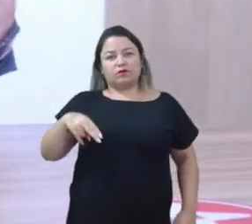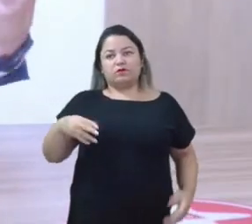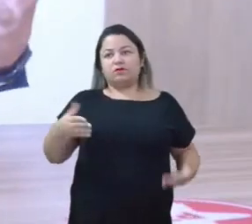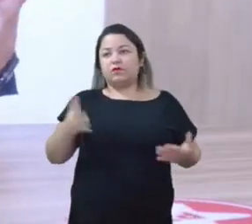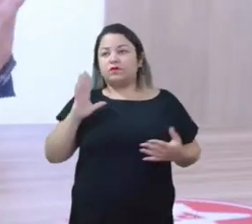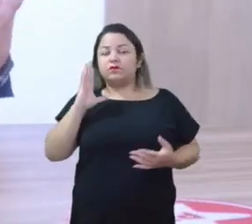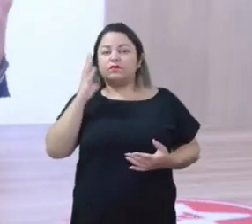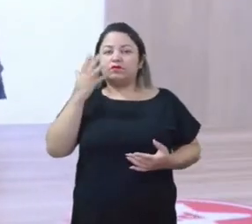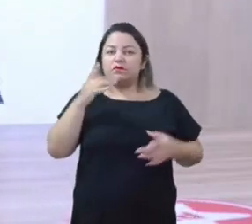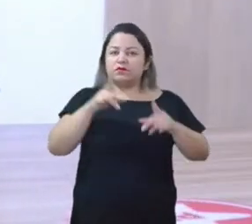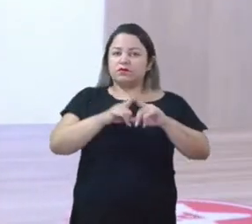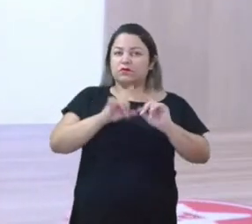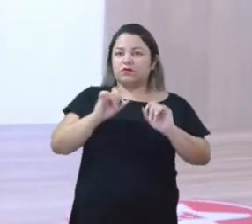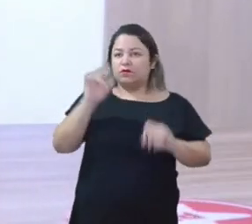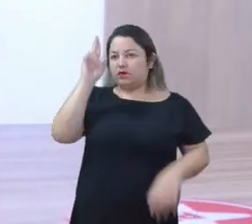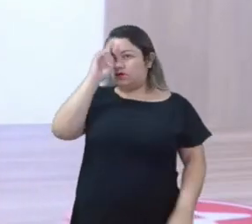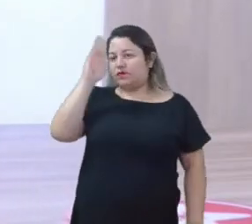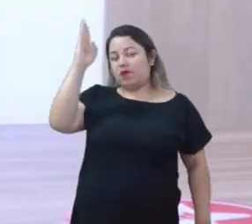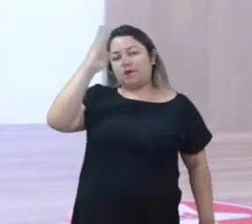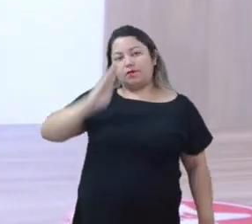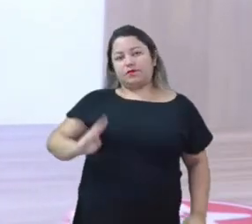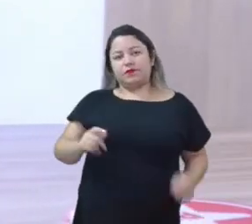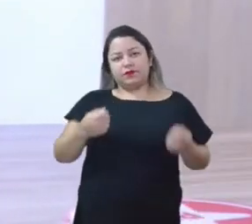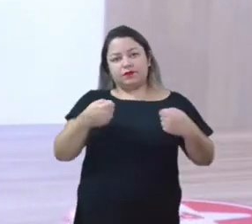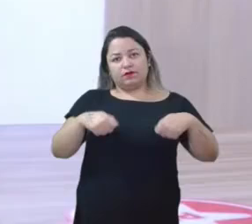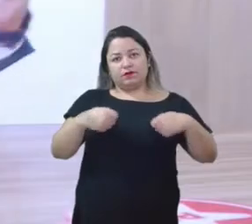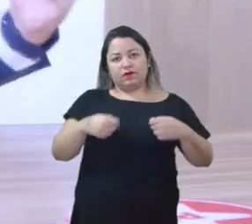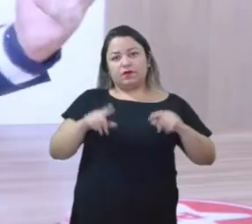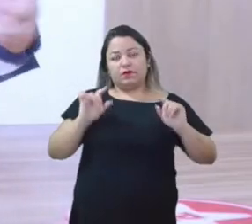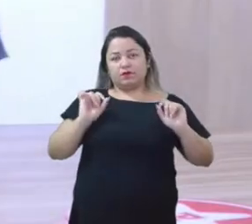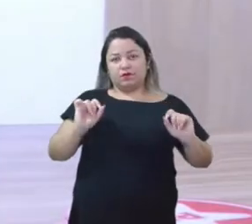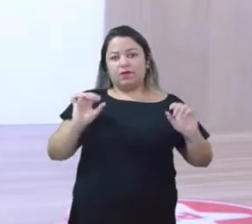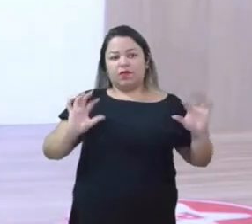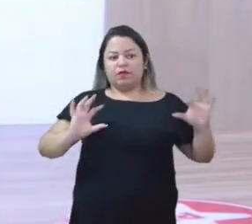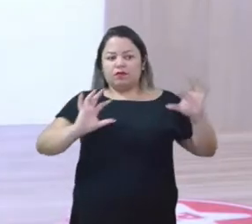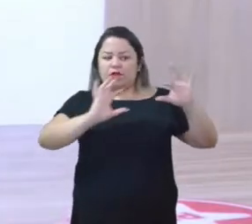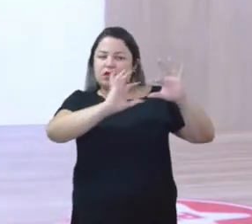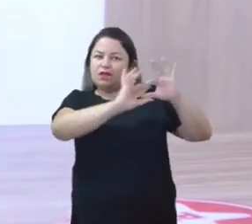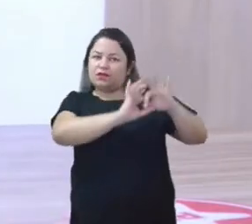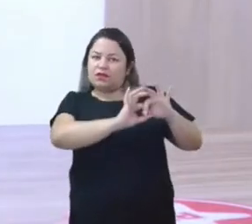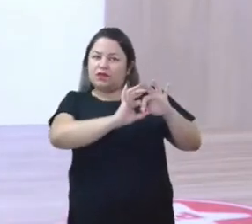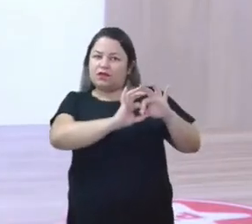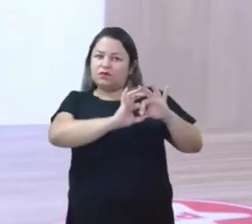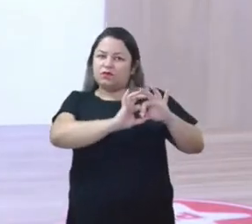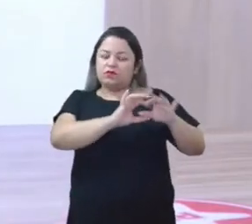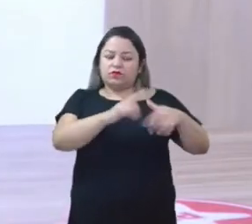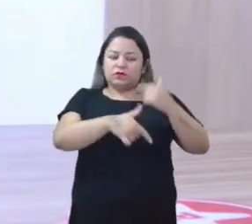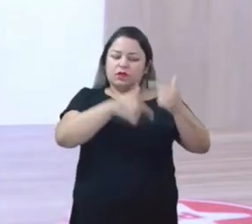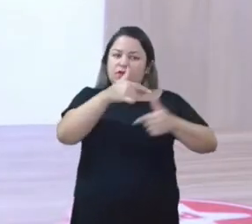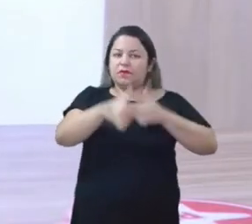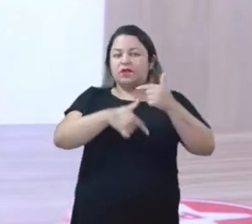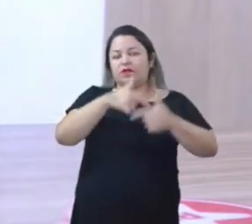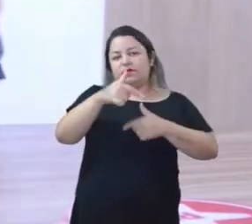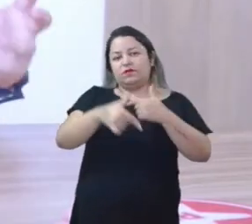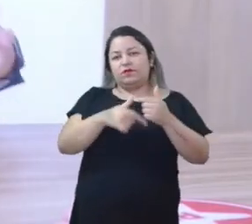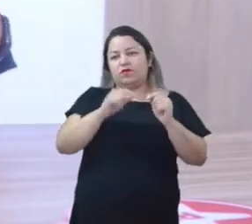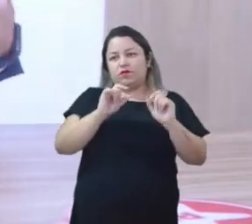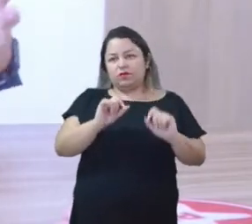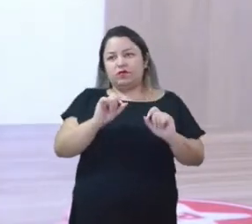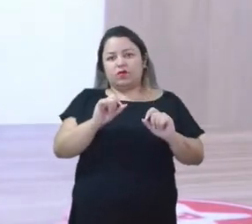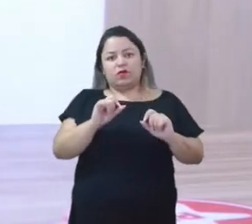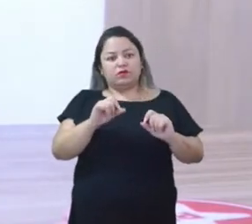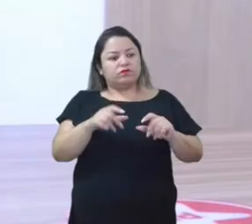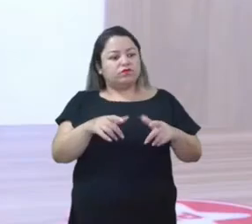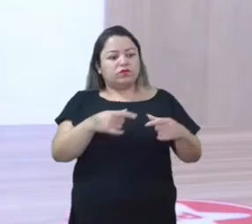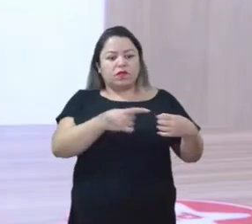decisivo da história do Brasil, que nós precisamos reconectar com os trabalhadores